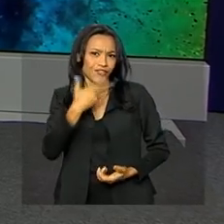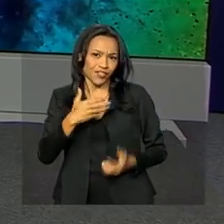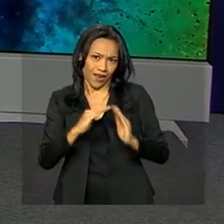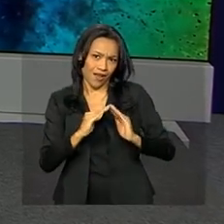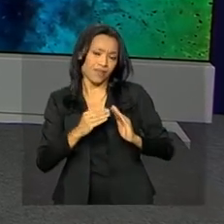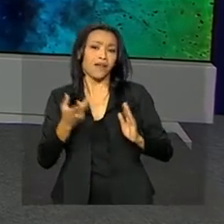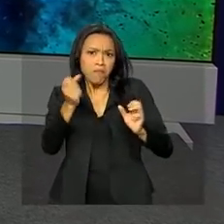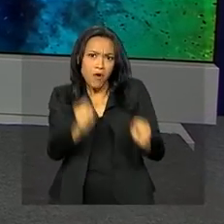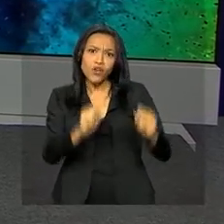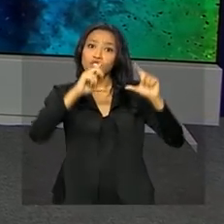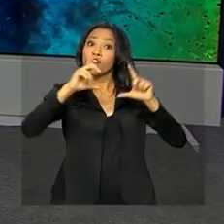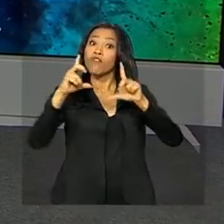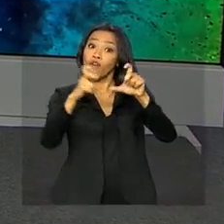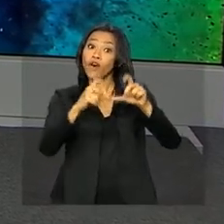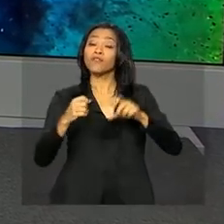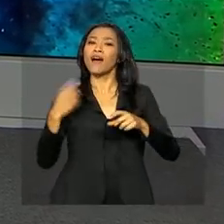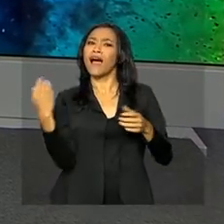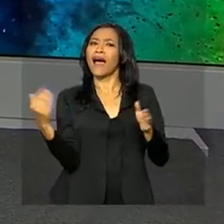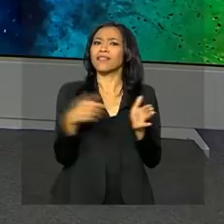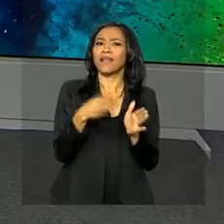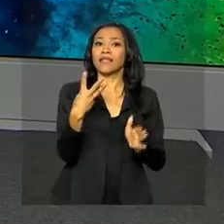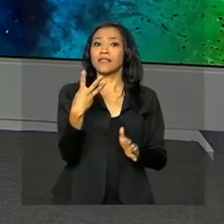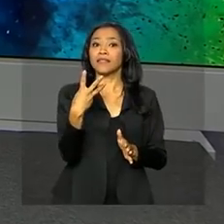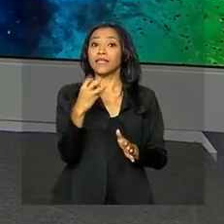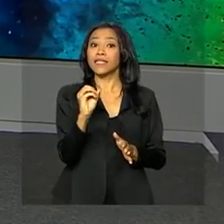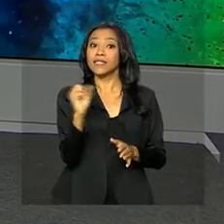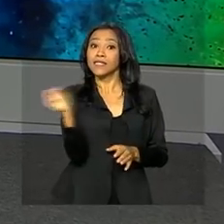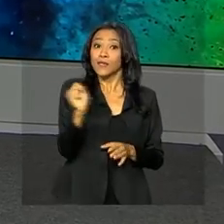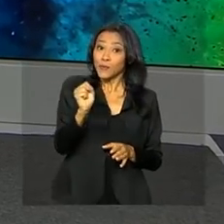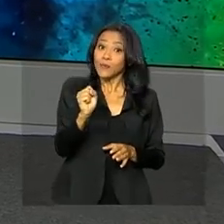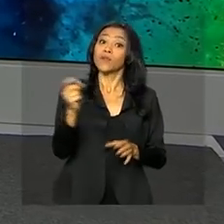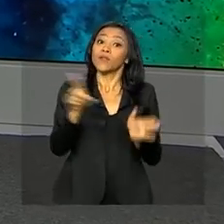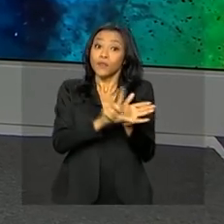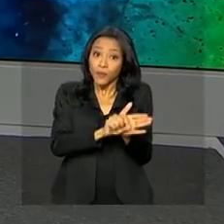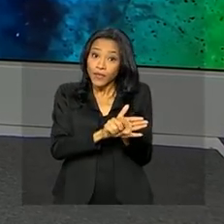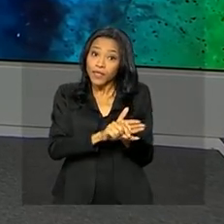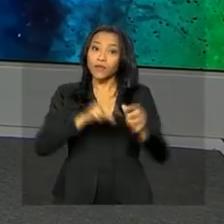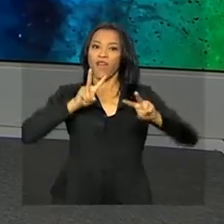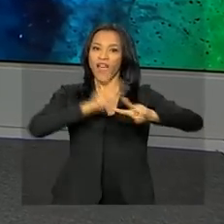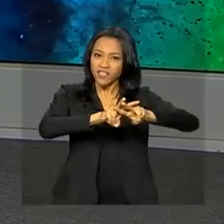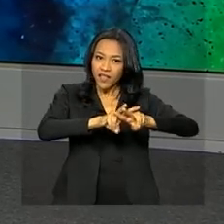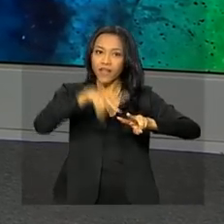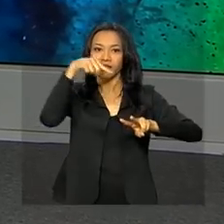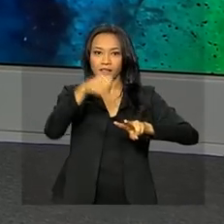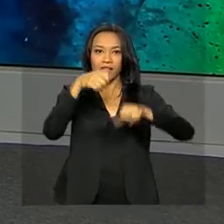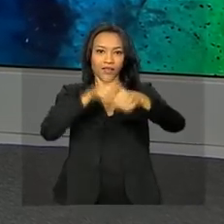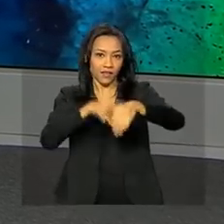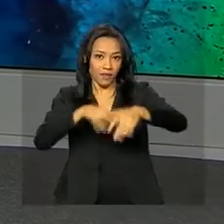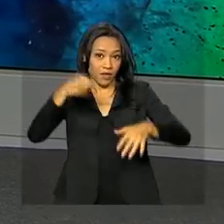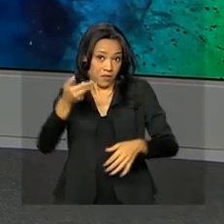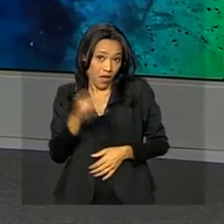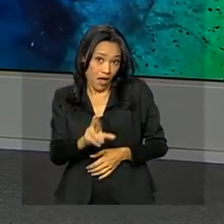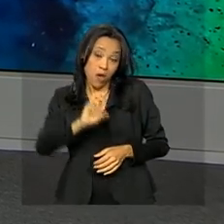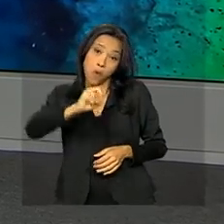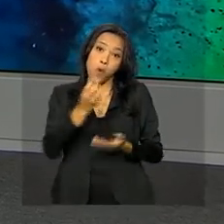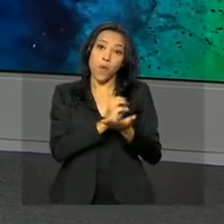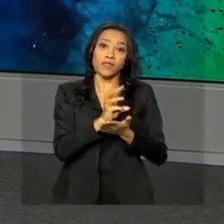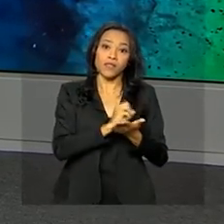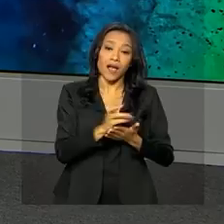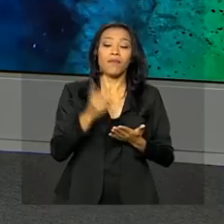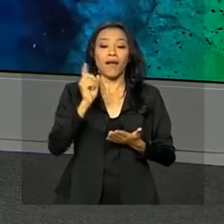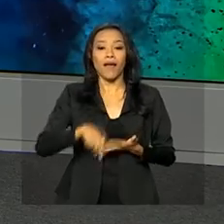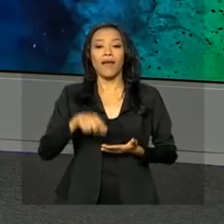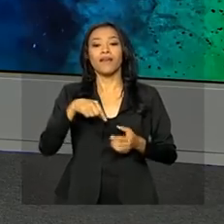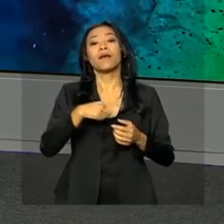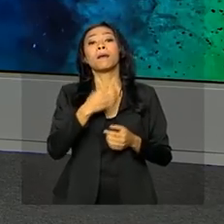vídeo pra gente de até 30 segundos que a gente quer ver também. Pelo Twitter com a hashtag 7SetembroNBR ou pelo nosso WhatsApp, que o número